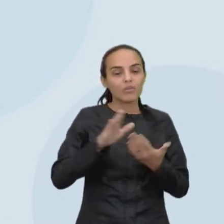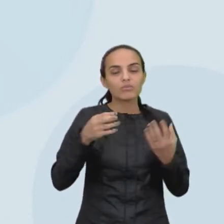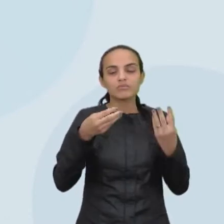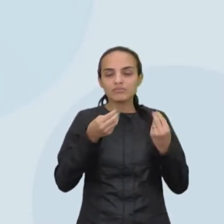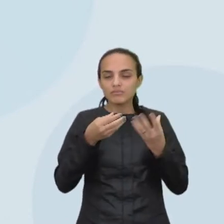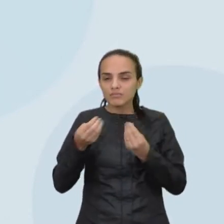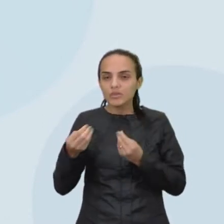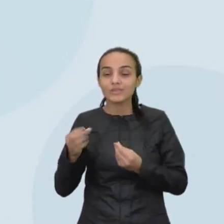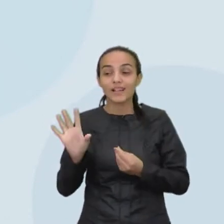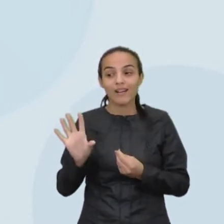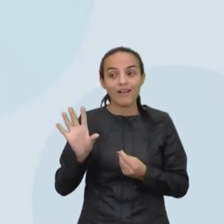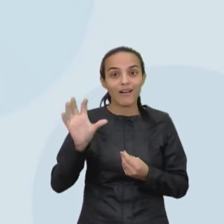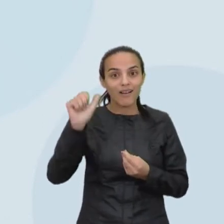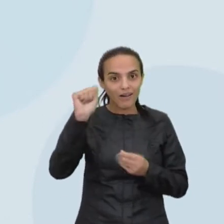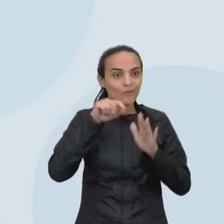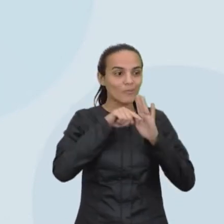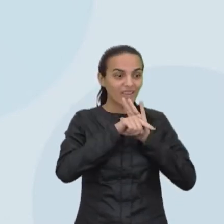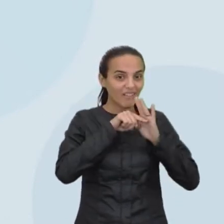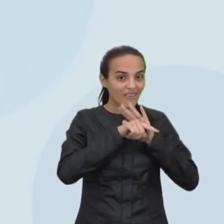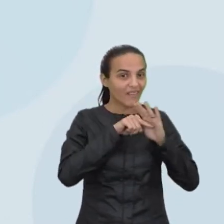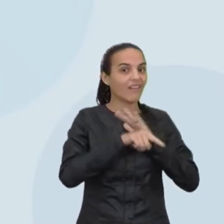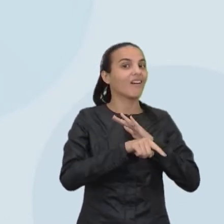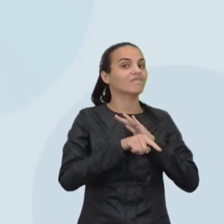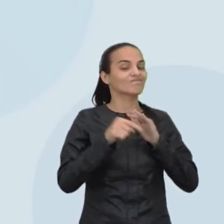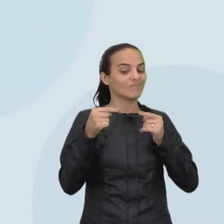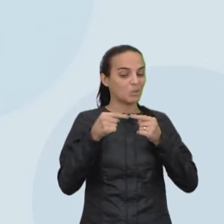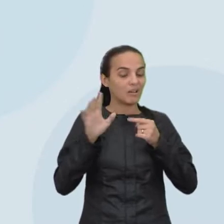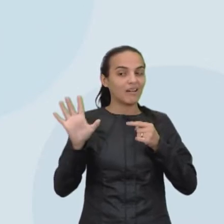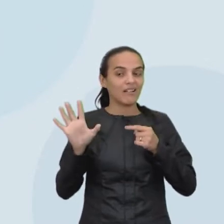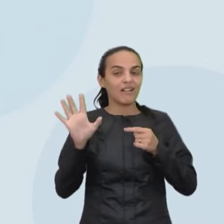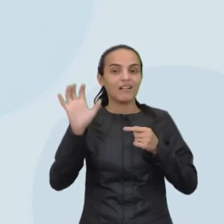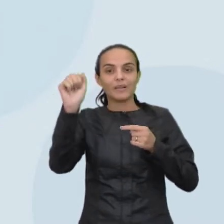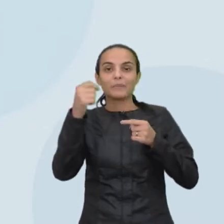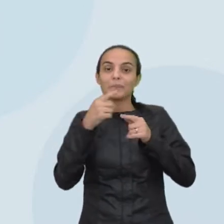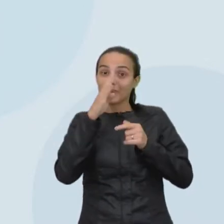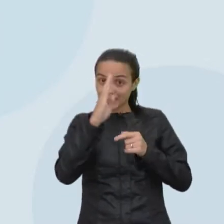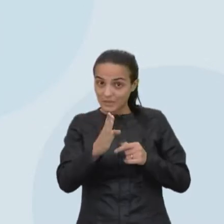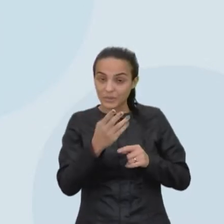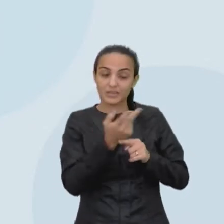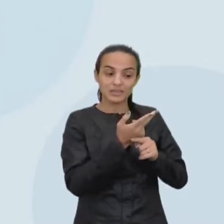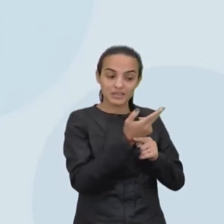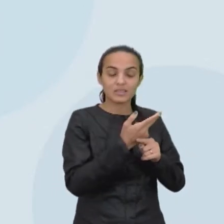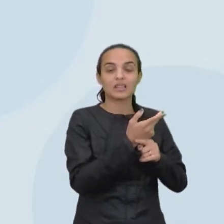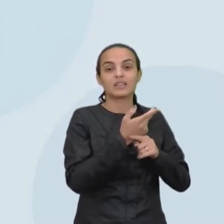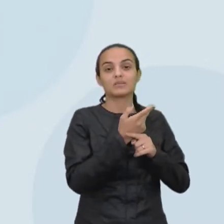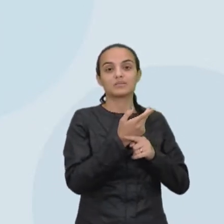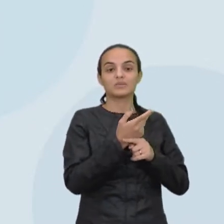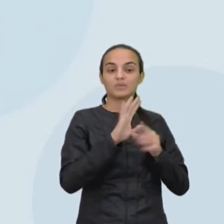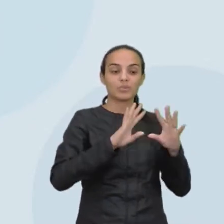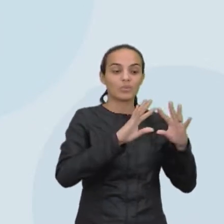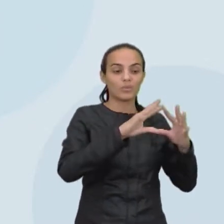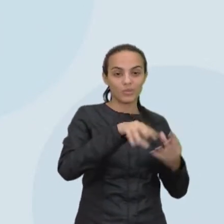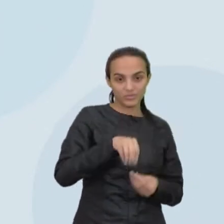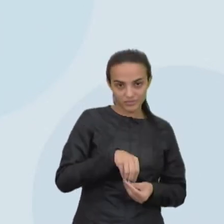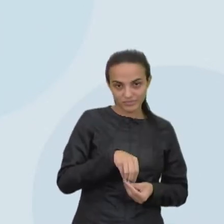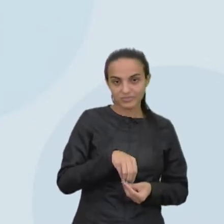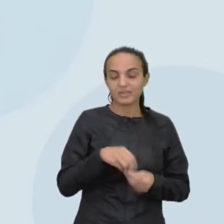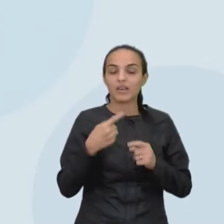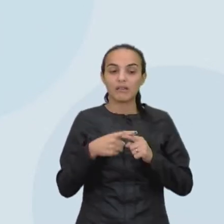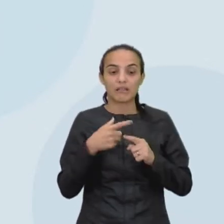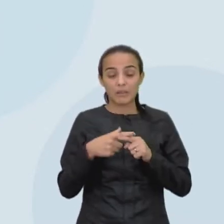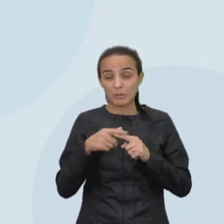muito caro para se fazer uma pesquisa, para se fazer um censo, principalmente um censo demográfico, né? Então ele é